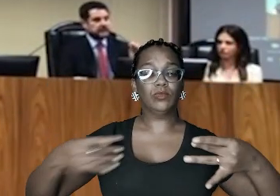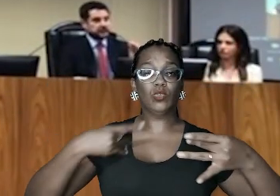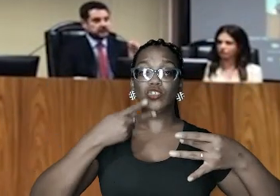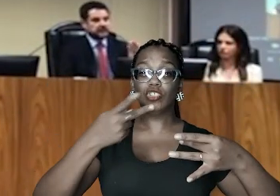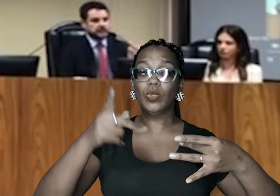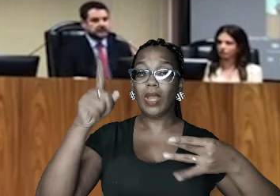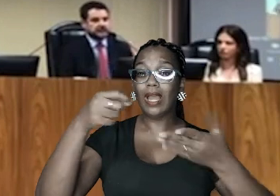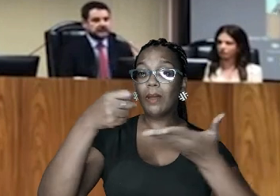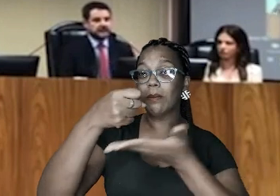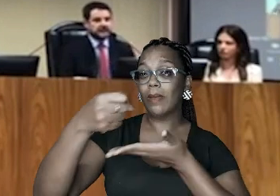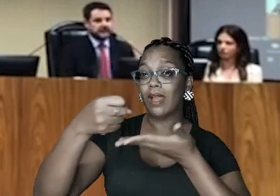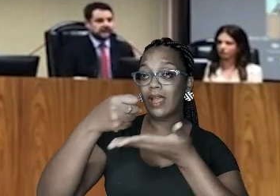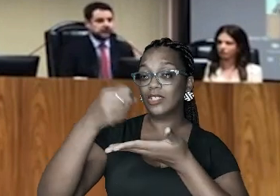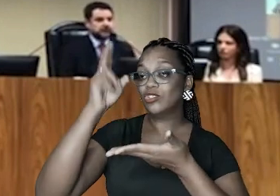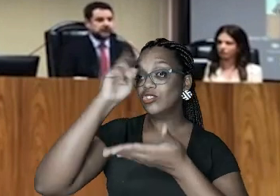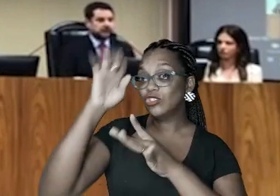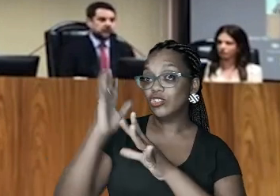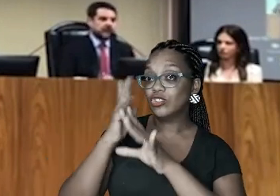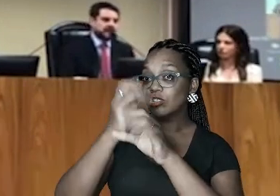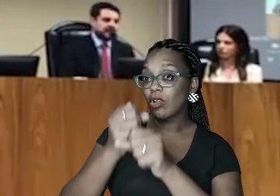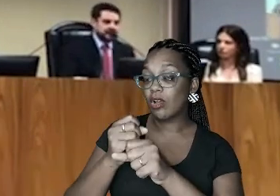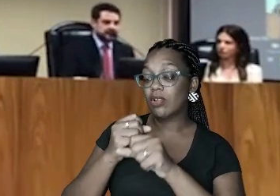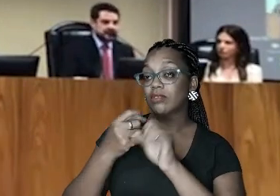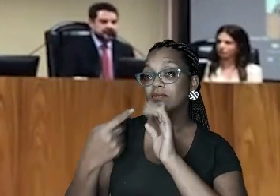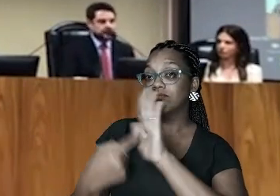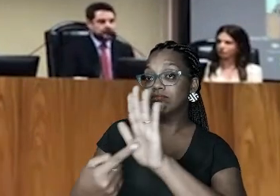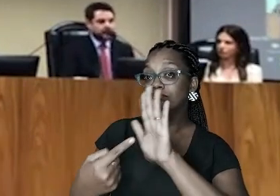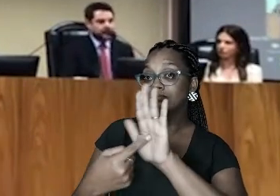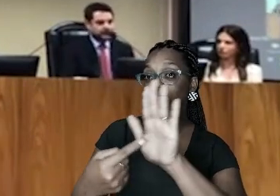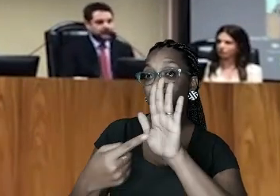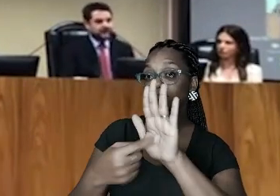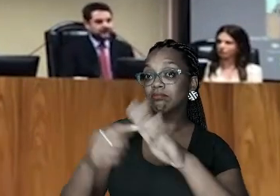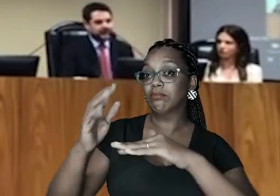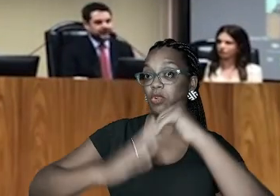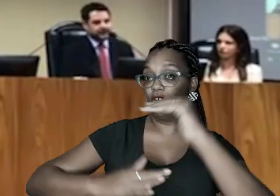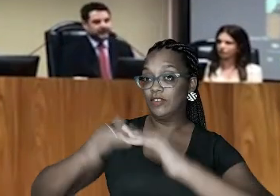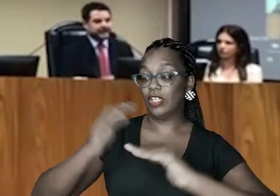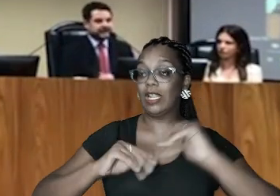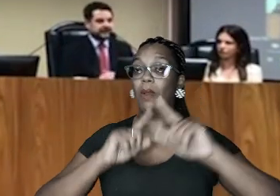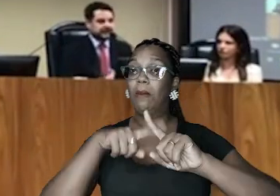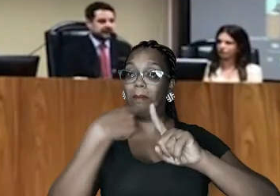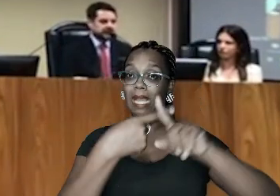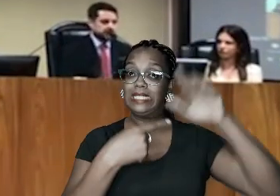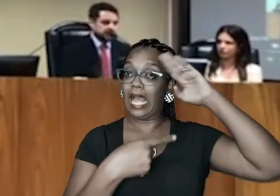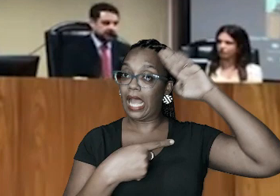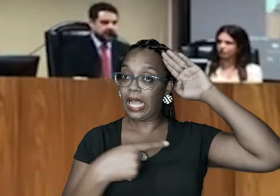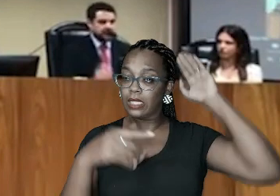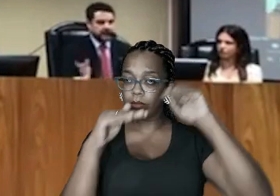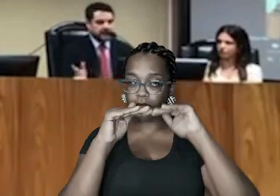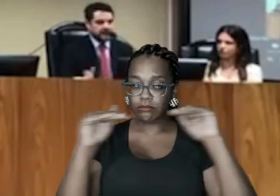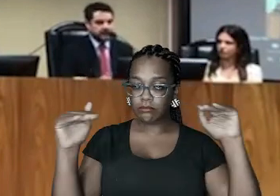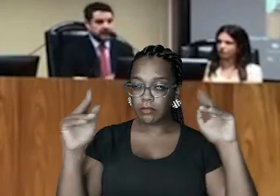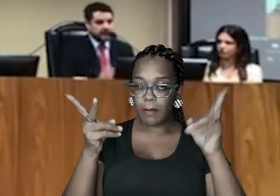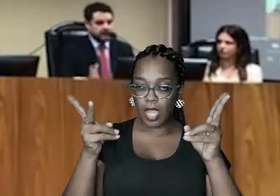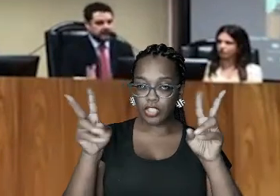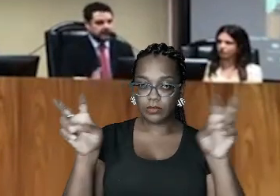e fazendo displayer de que digo isso com base no histórico de manifestações as vias profissional e acadêmica na mesma